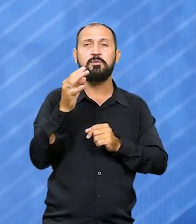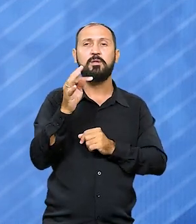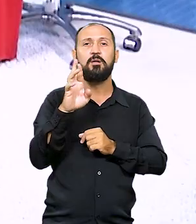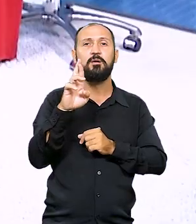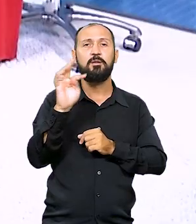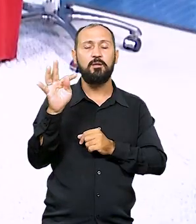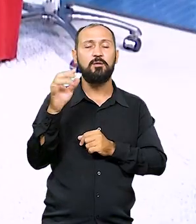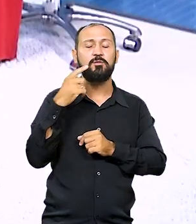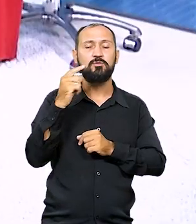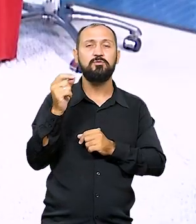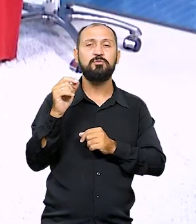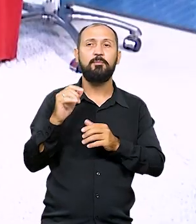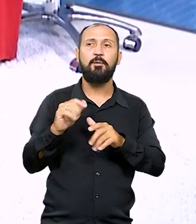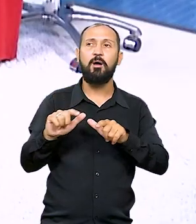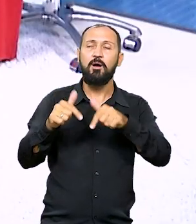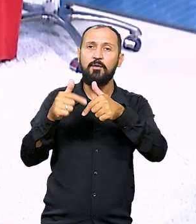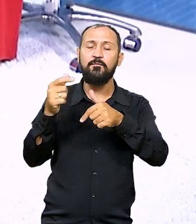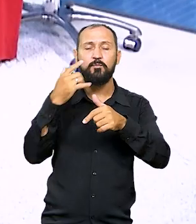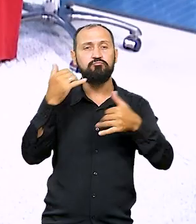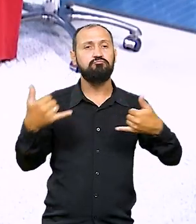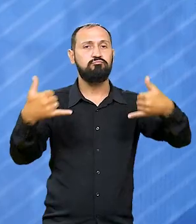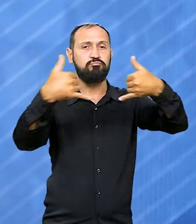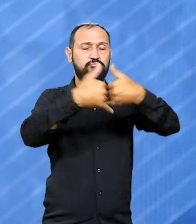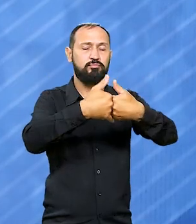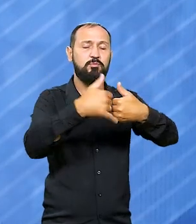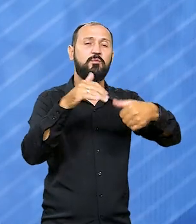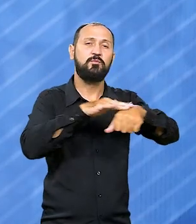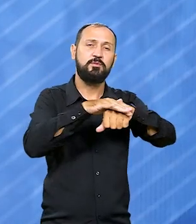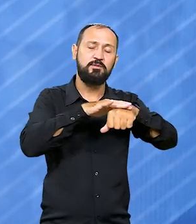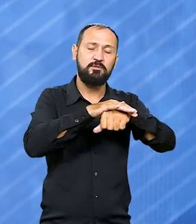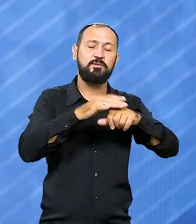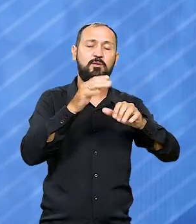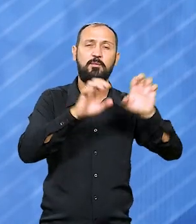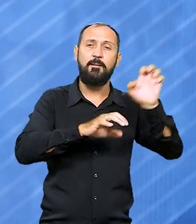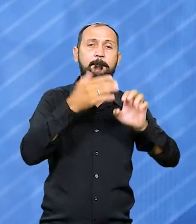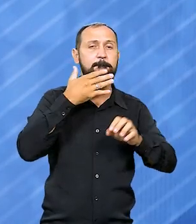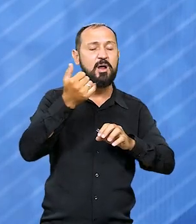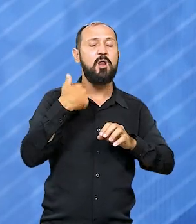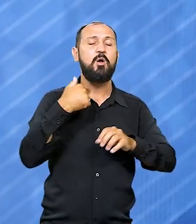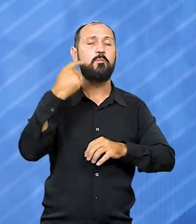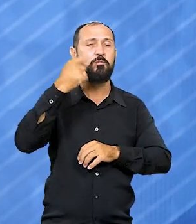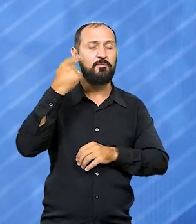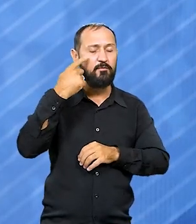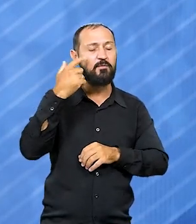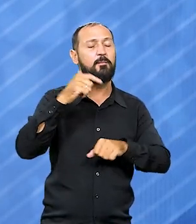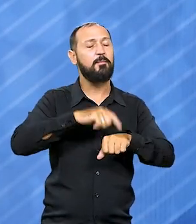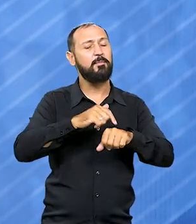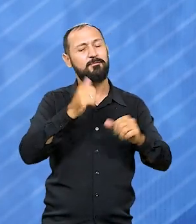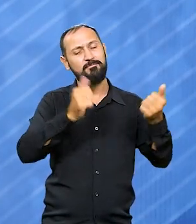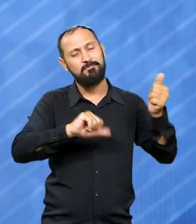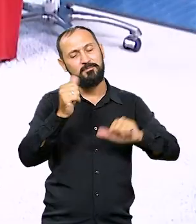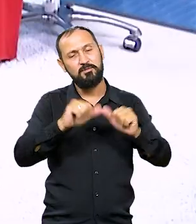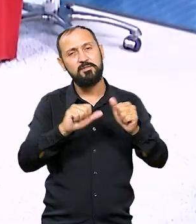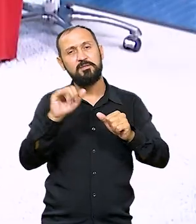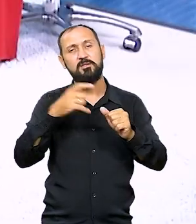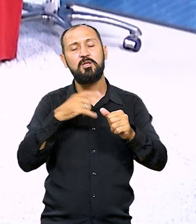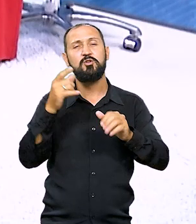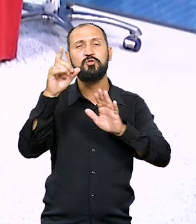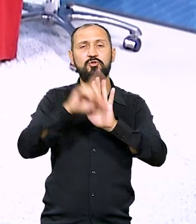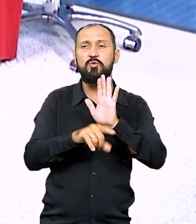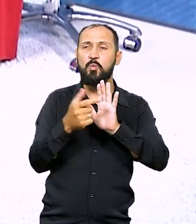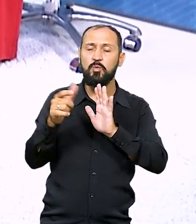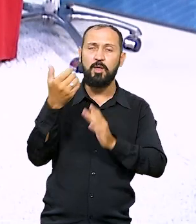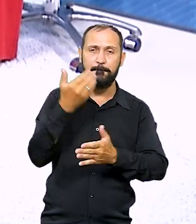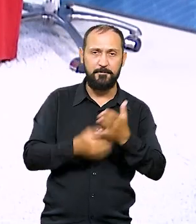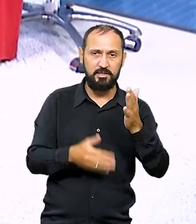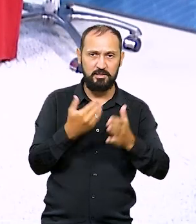dá para buscar o próprio TRT no setor de termação e eles vão entrar em contato com a empresa. Porém, o ideal é buscar um advogado, que o advogado vai olhar toda a situação,